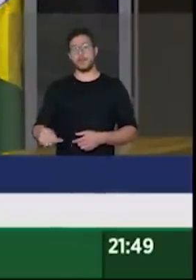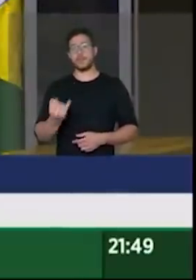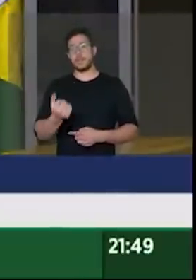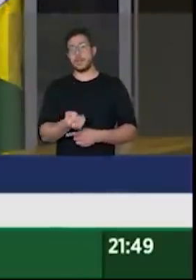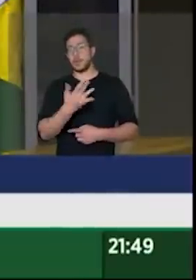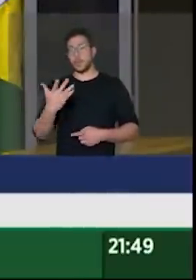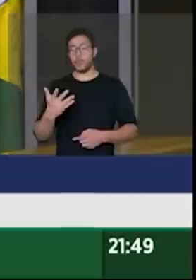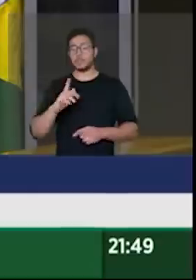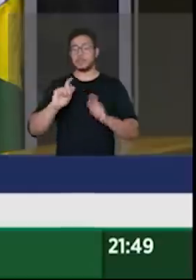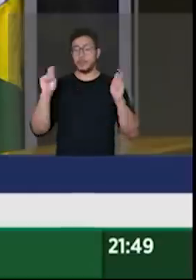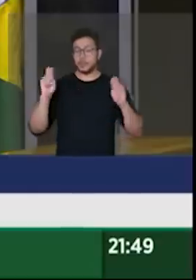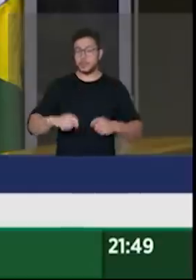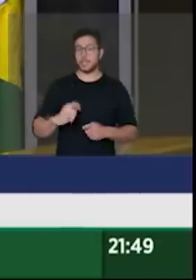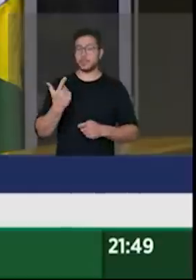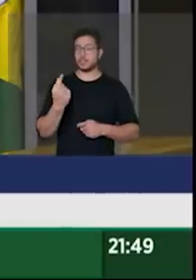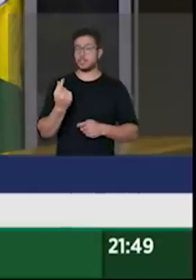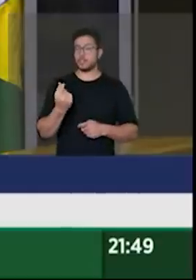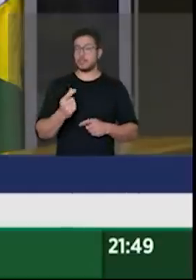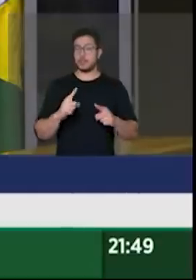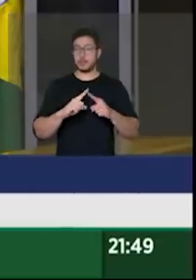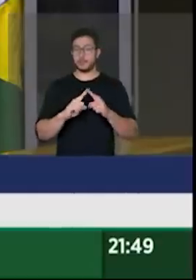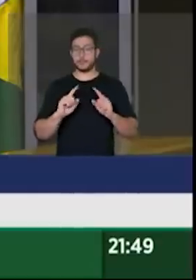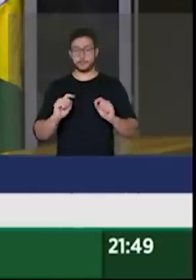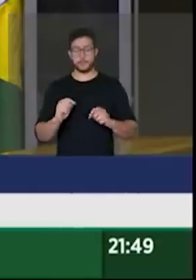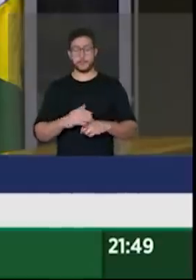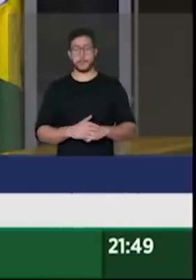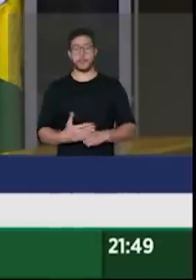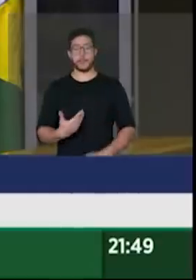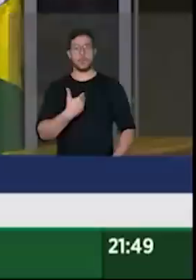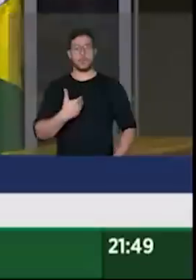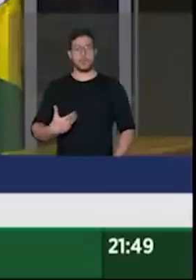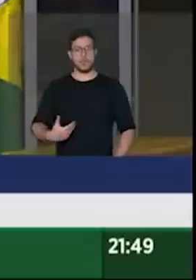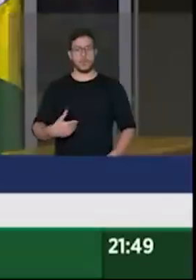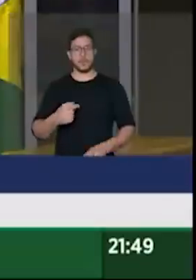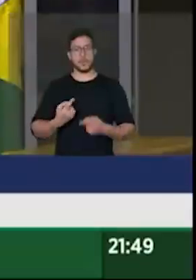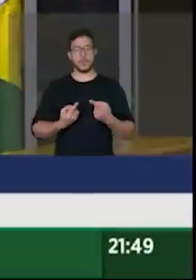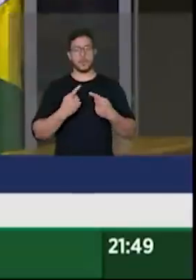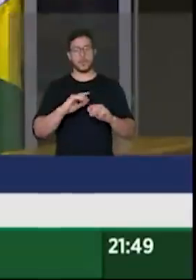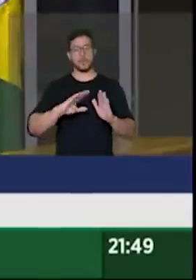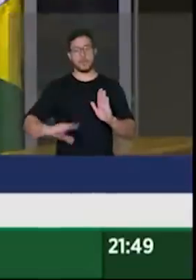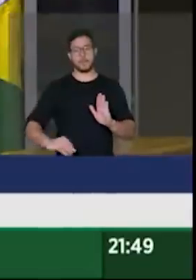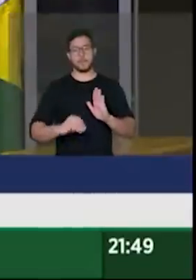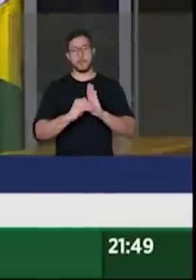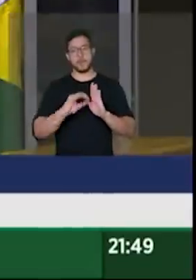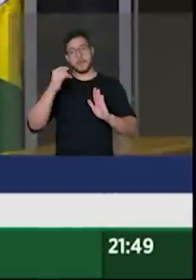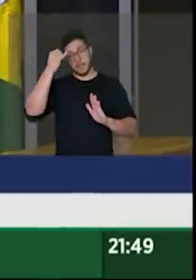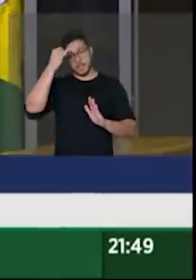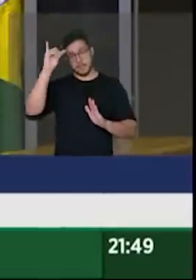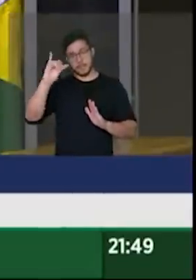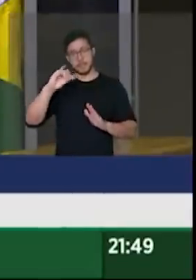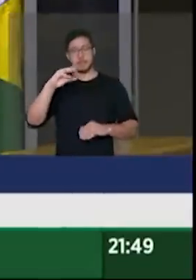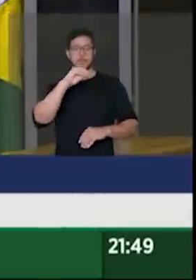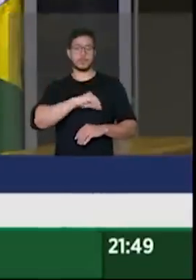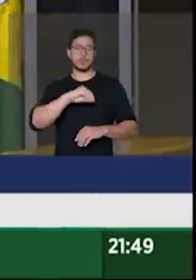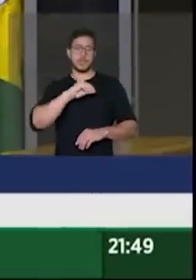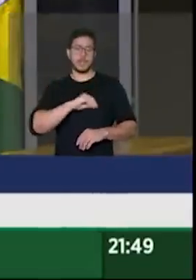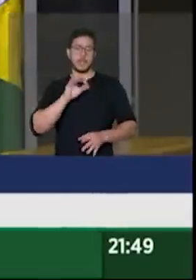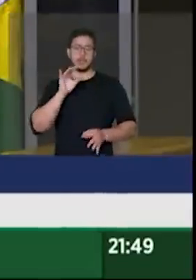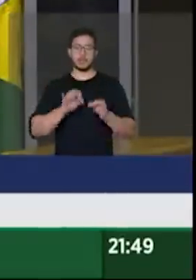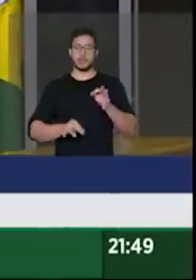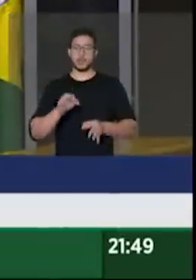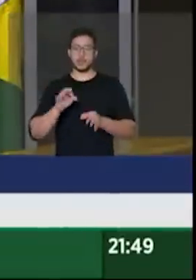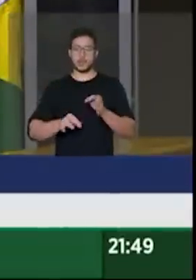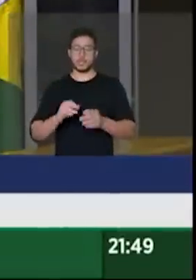Auxílio Brasil. O governo atacou minha emenda antiprivilégio na reforma administrativa, que acabaria com super salários de juízes,